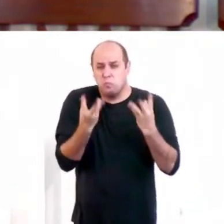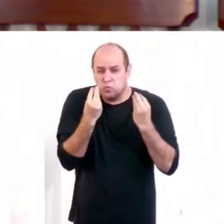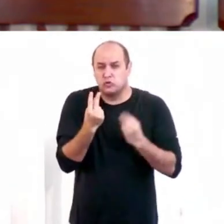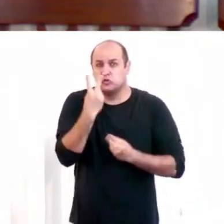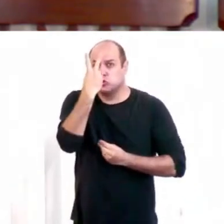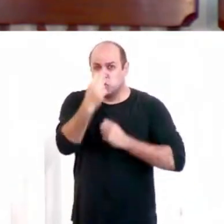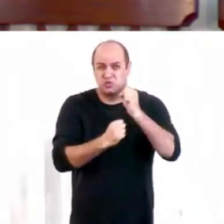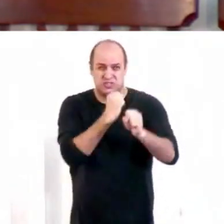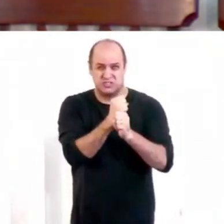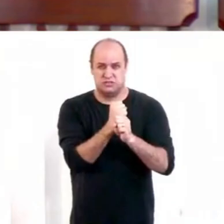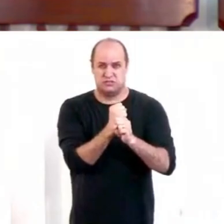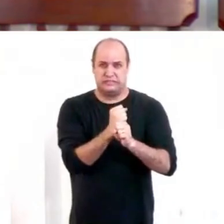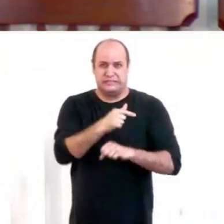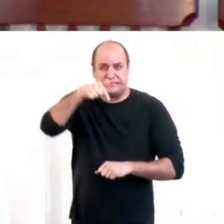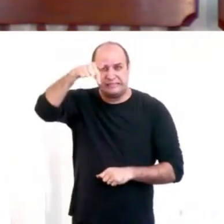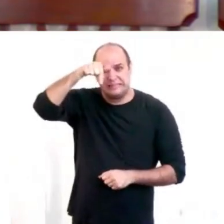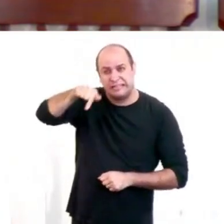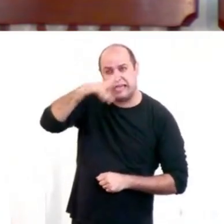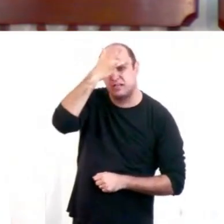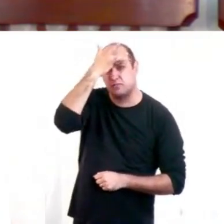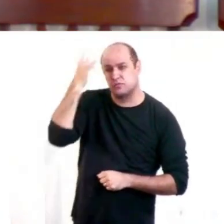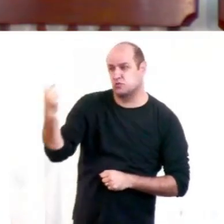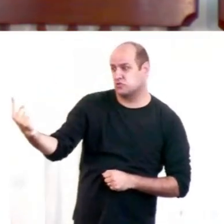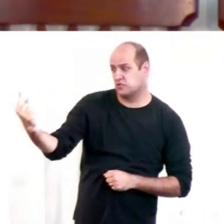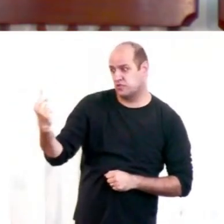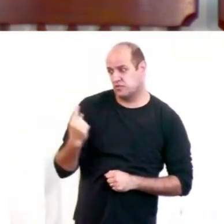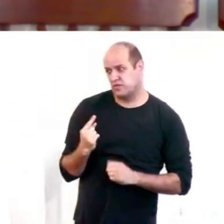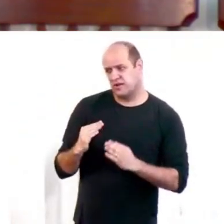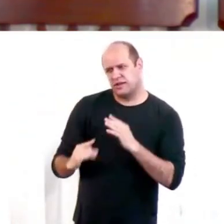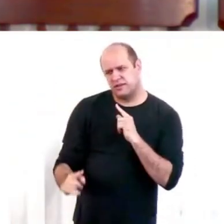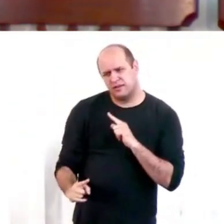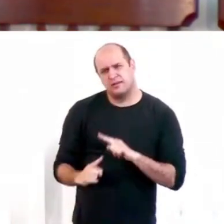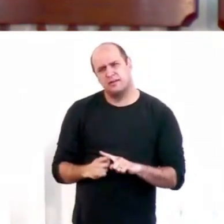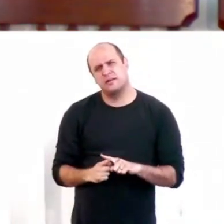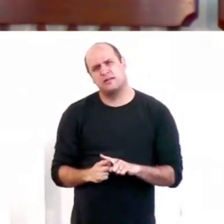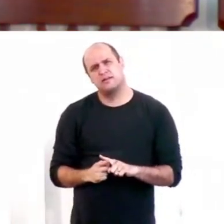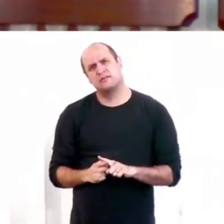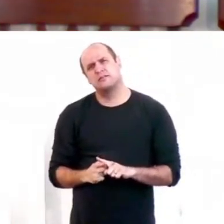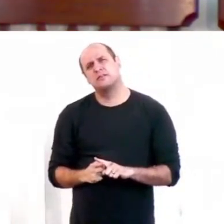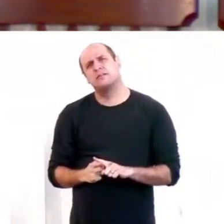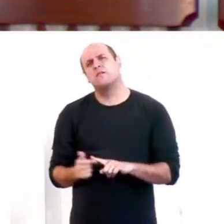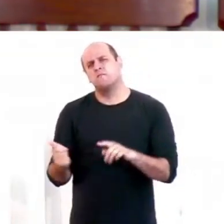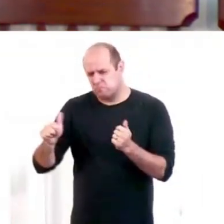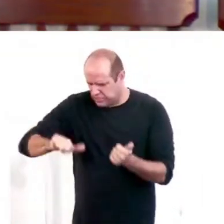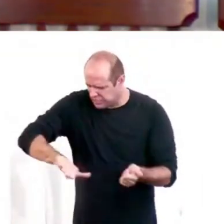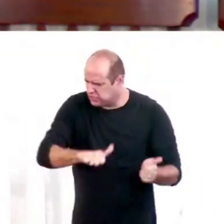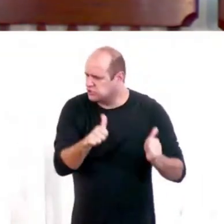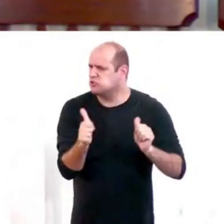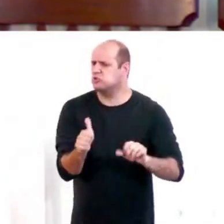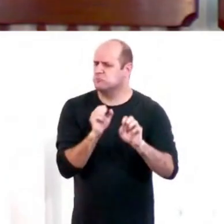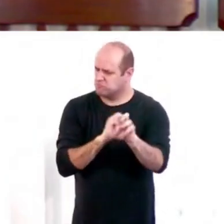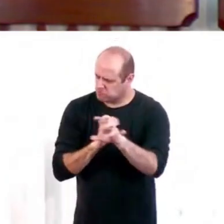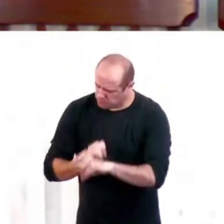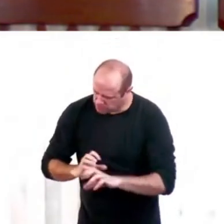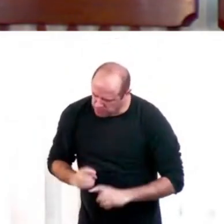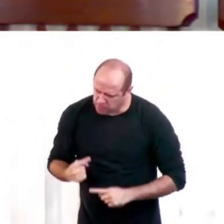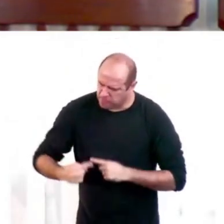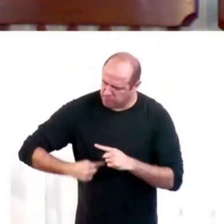7 pessoas que se aproximaram da igreja, foram discipuladas, passaram pela classe de primeiros